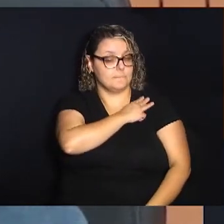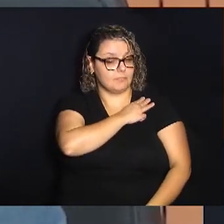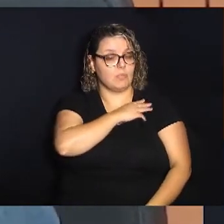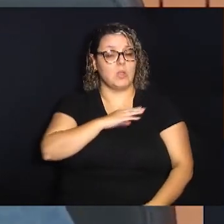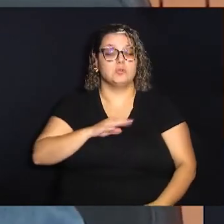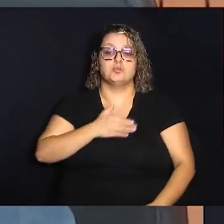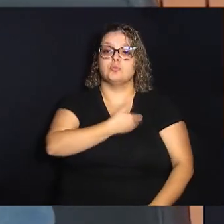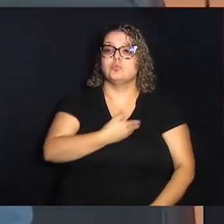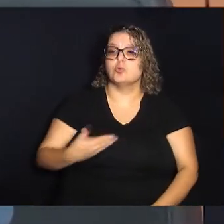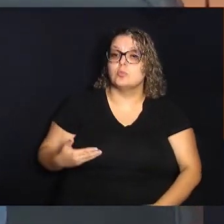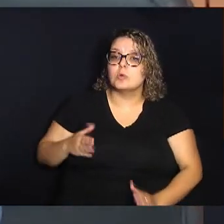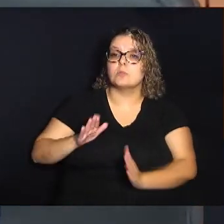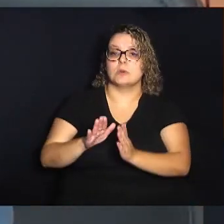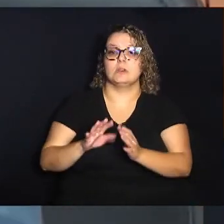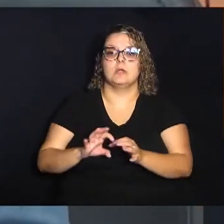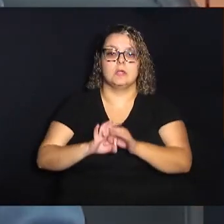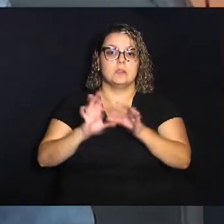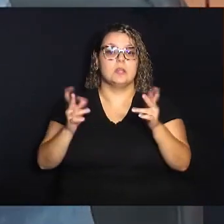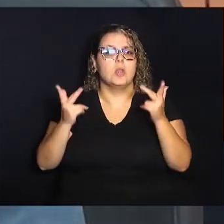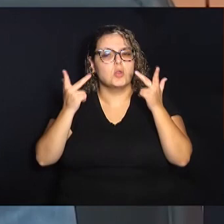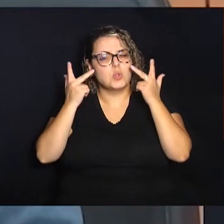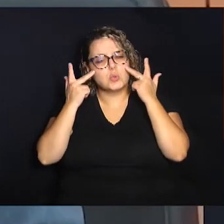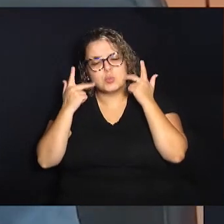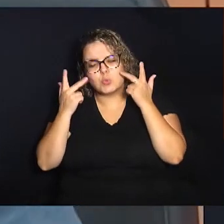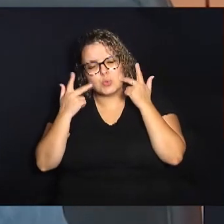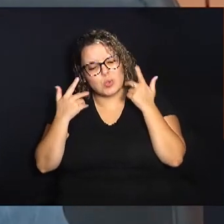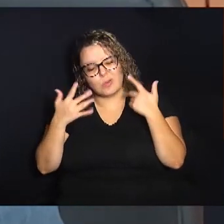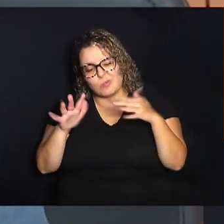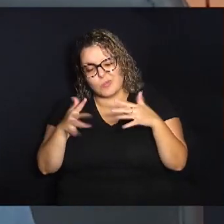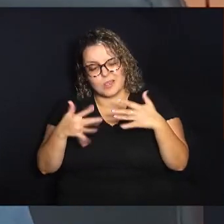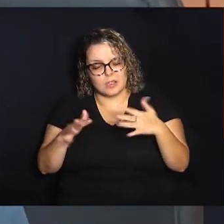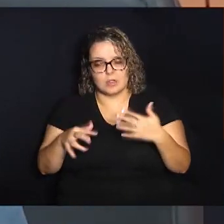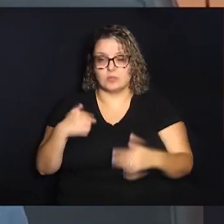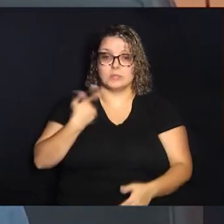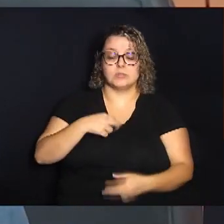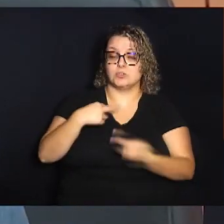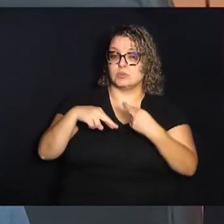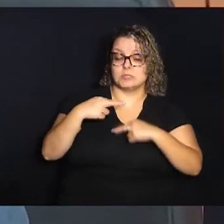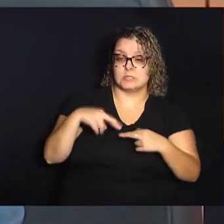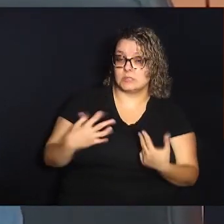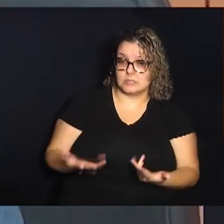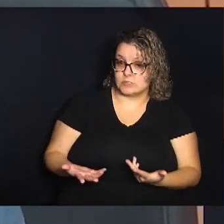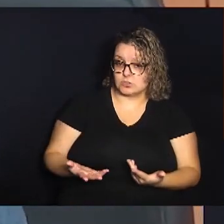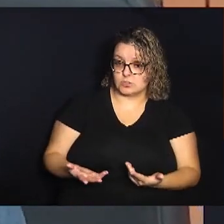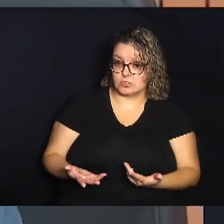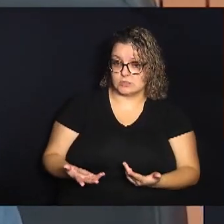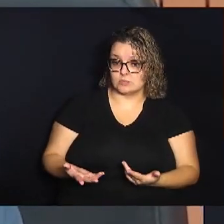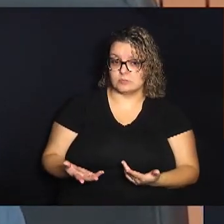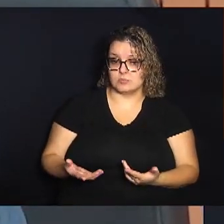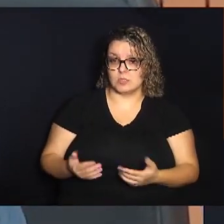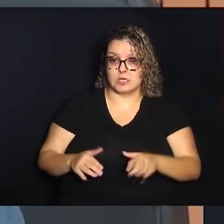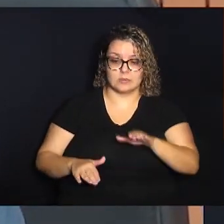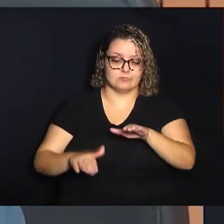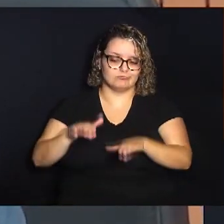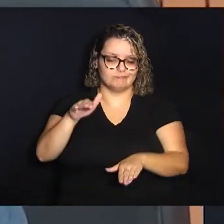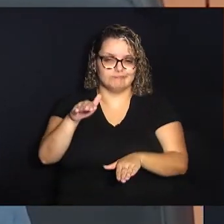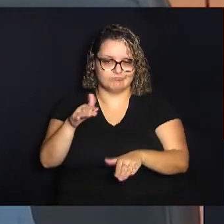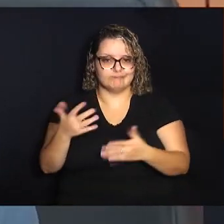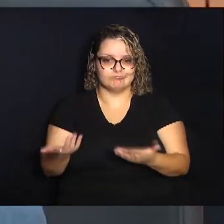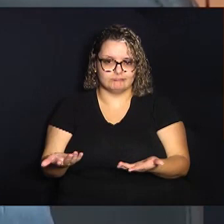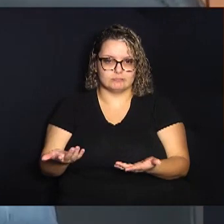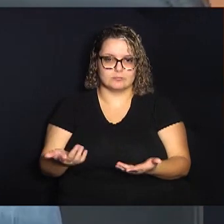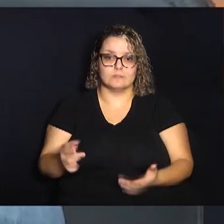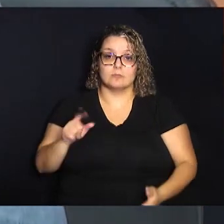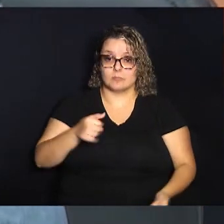gente deixa que se naturalize, né, nas nossas relações essa desigualdade que